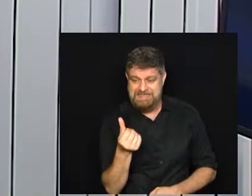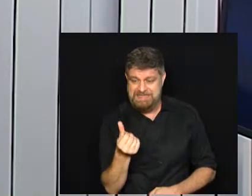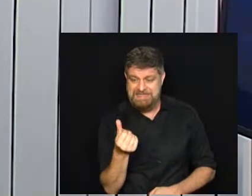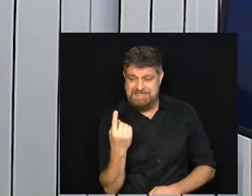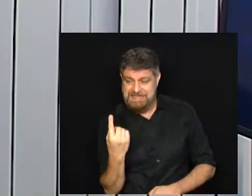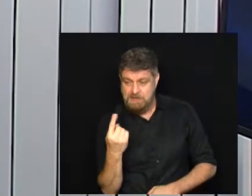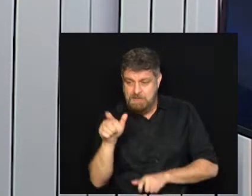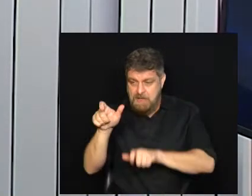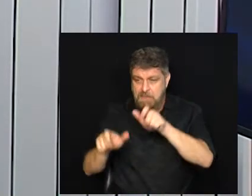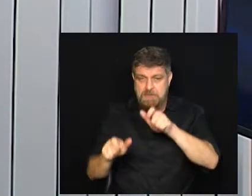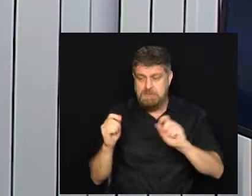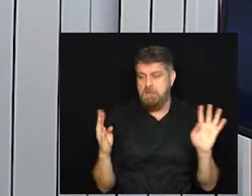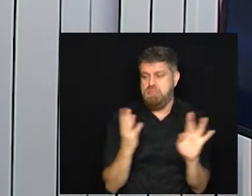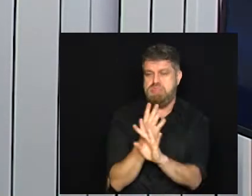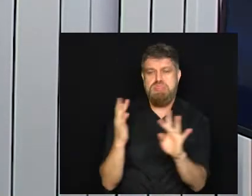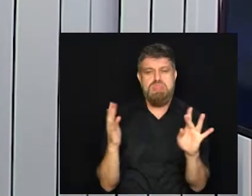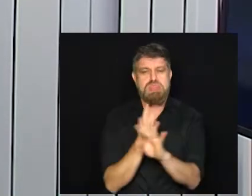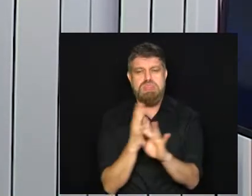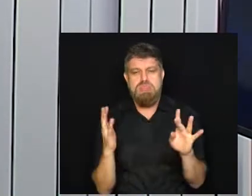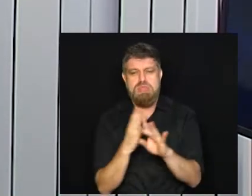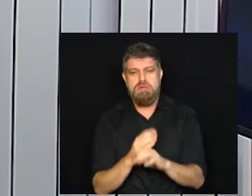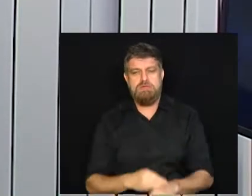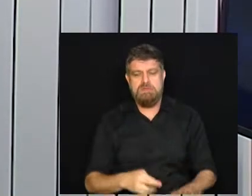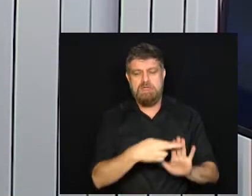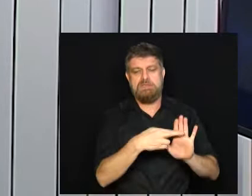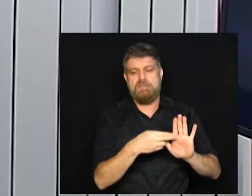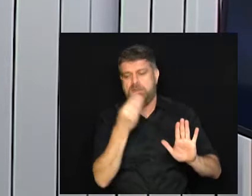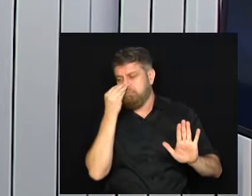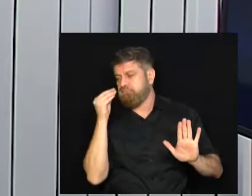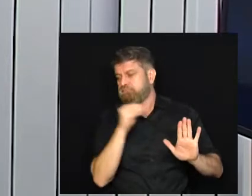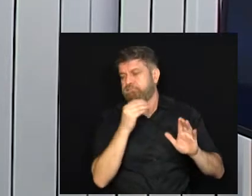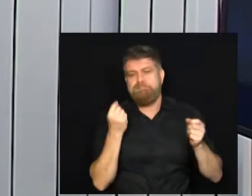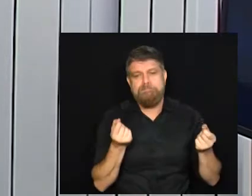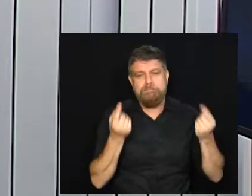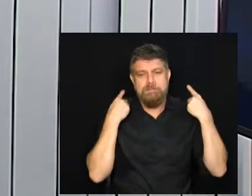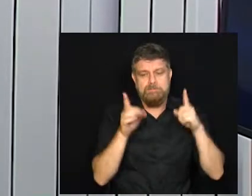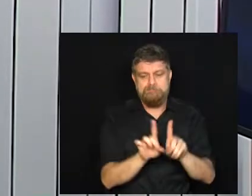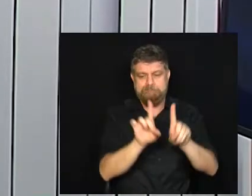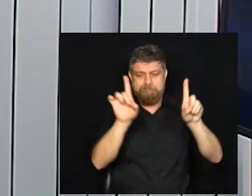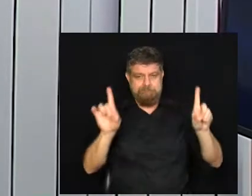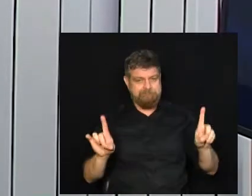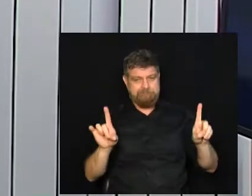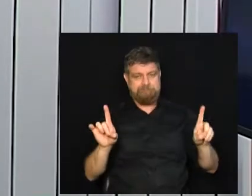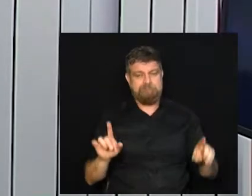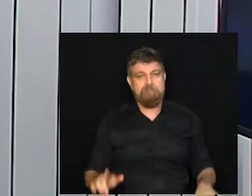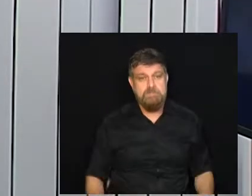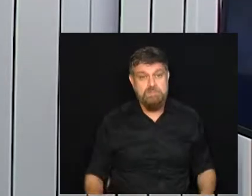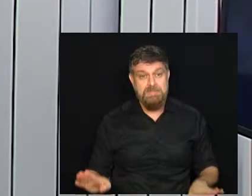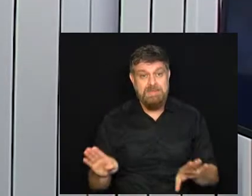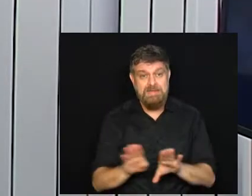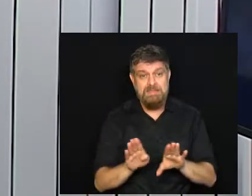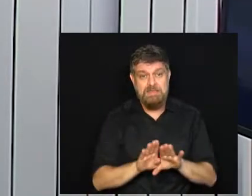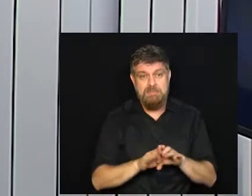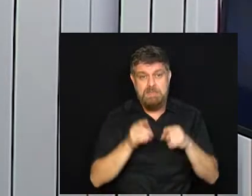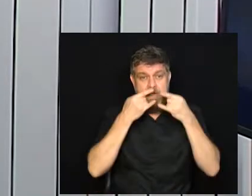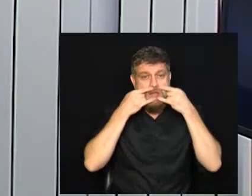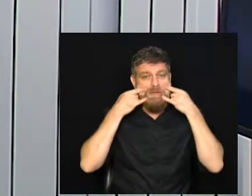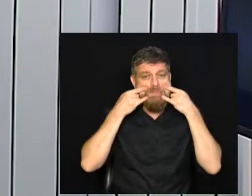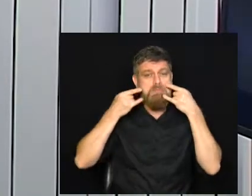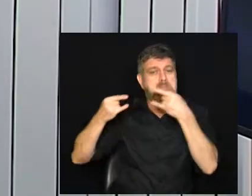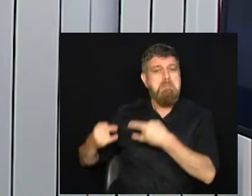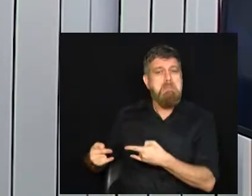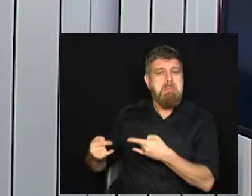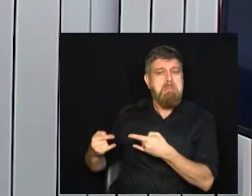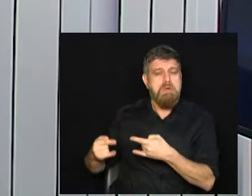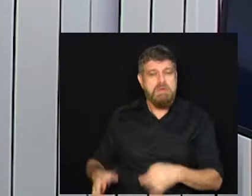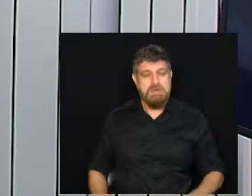2.261 pessoas que estavam desobedecendo as medidas de distanciamento social e sem a utilização das